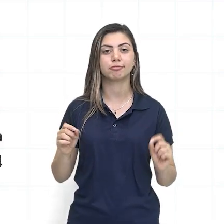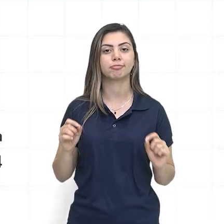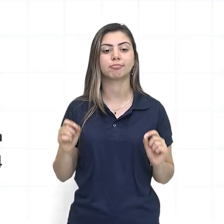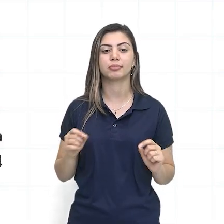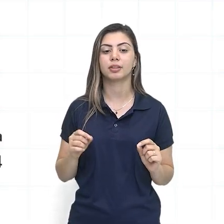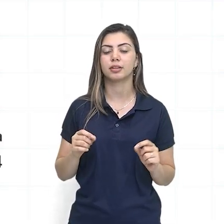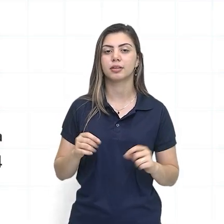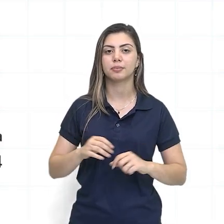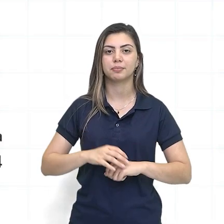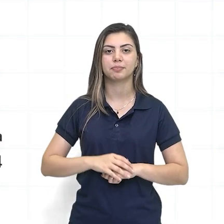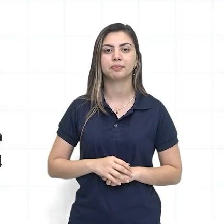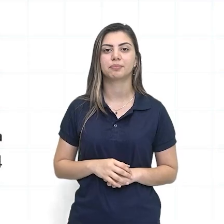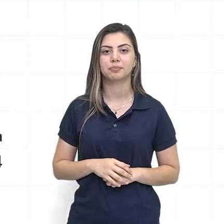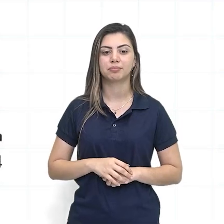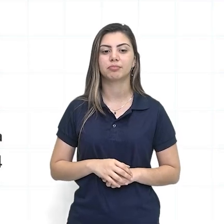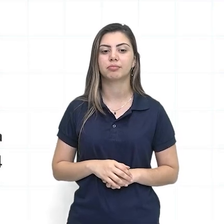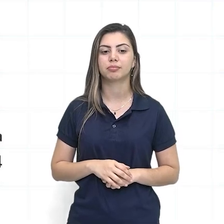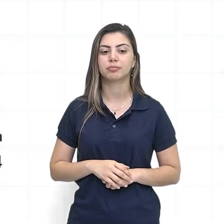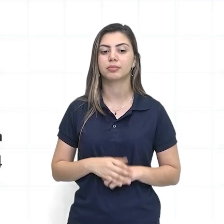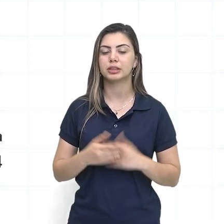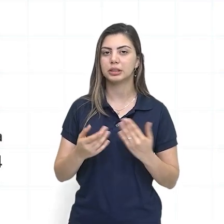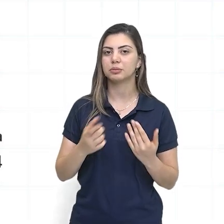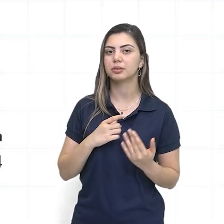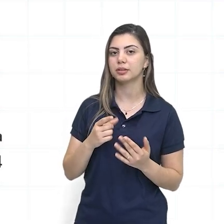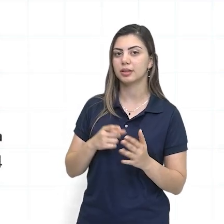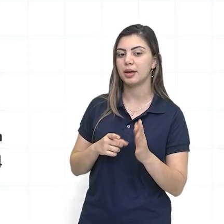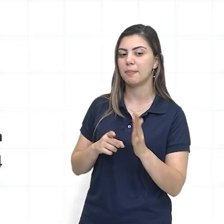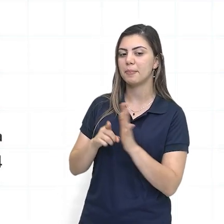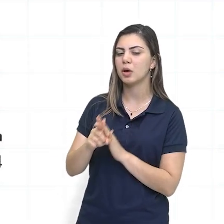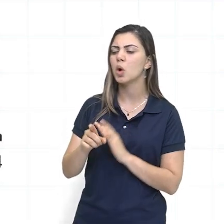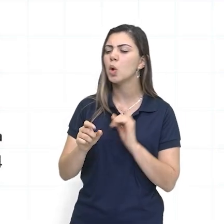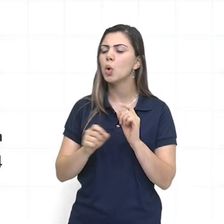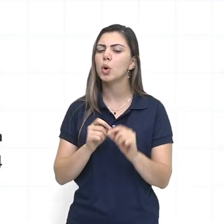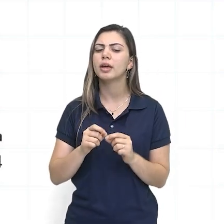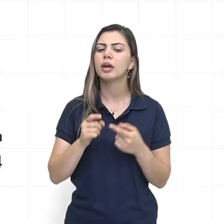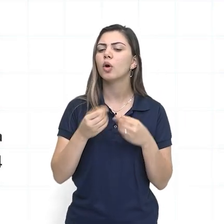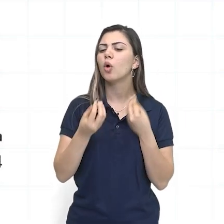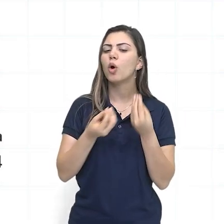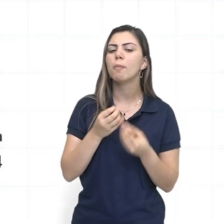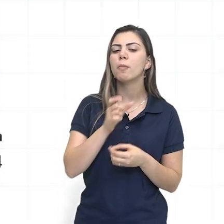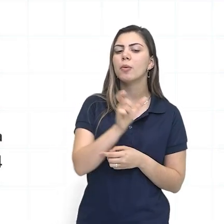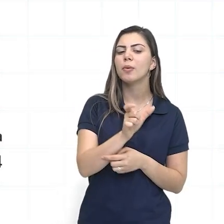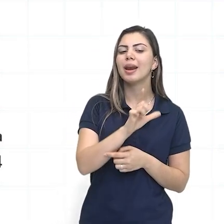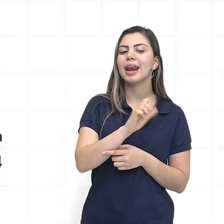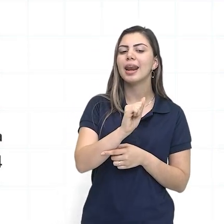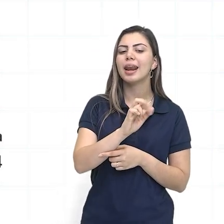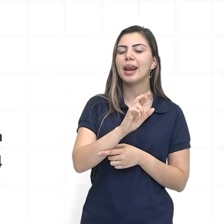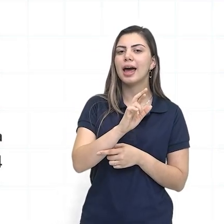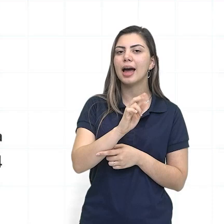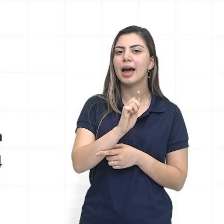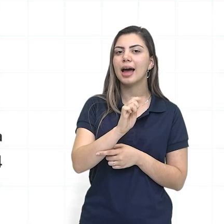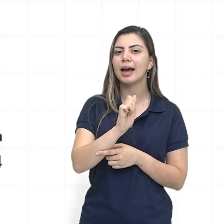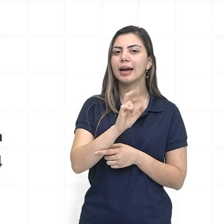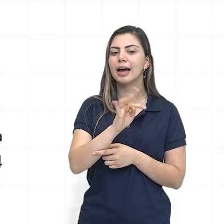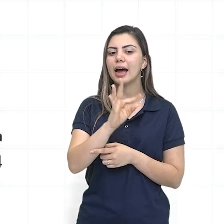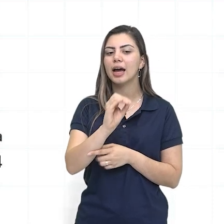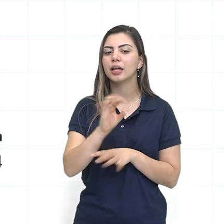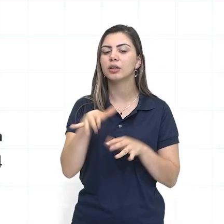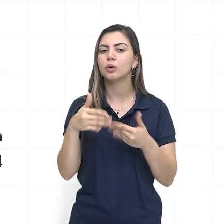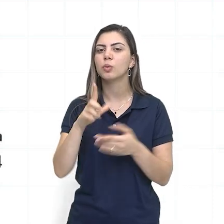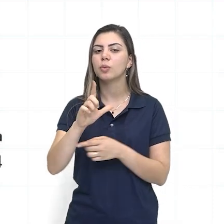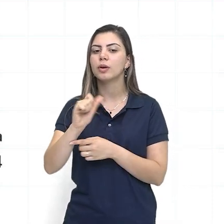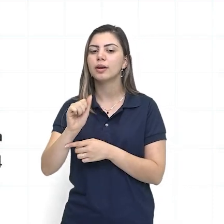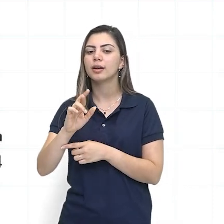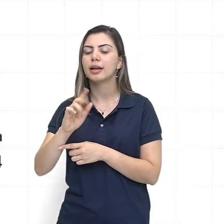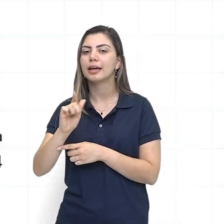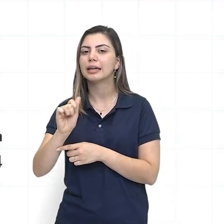o primeiro faz a pergunta: é lagarto ou largato? Então, a pronúncia da